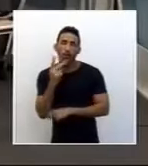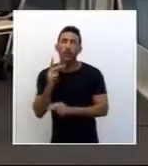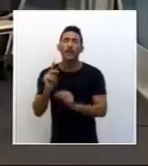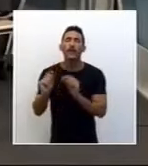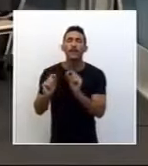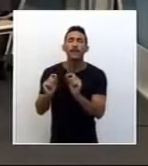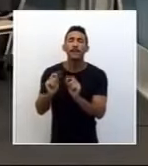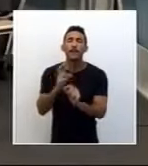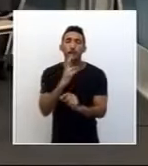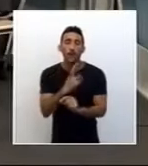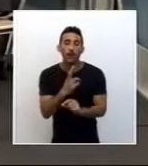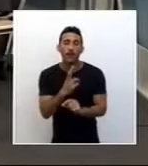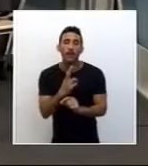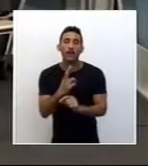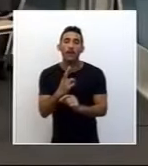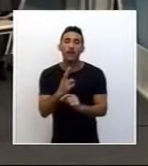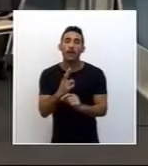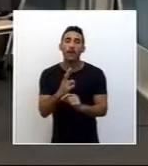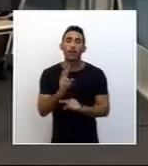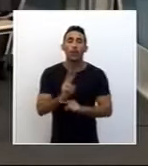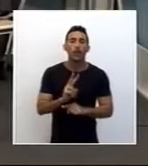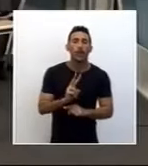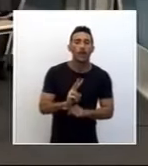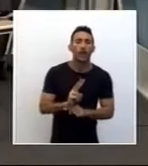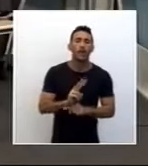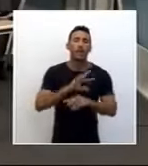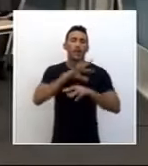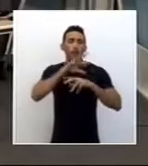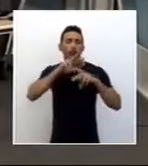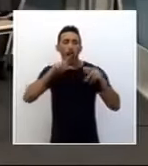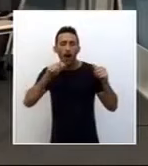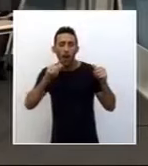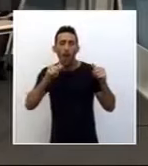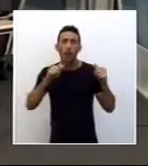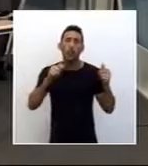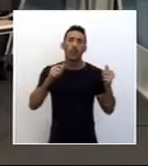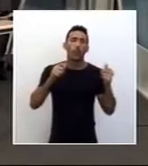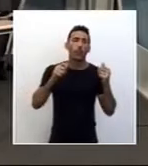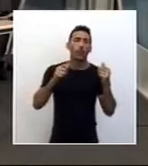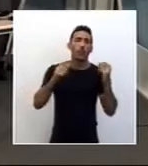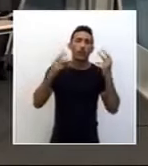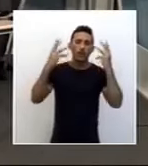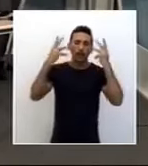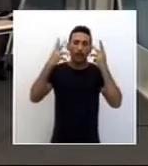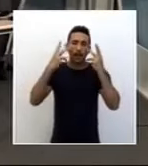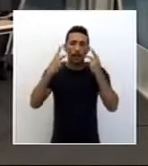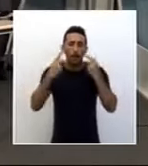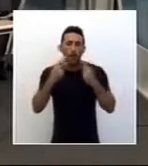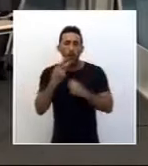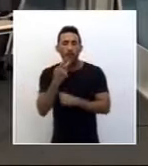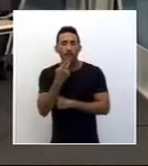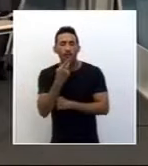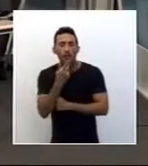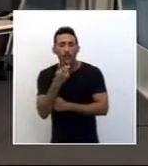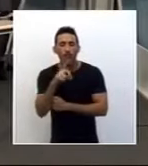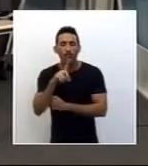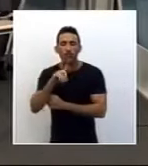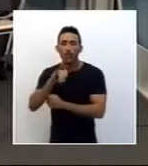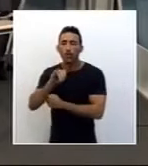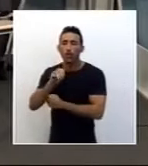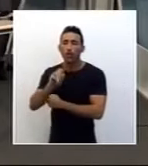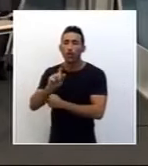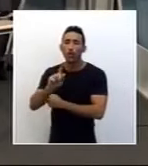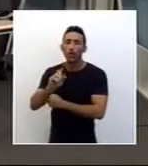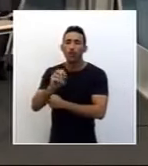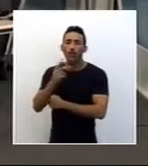proteção dos animais o tratamento de animais Diogo falou aqui que